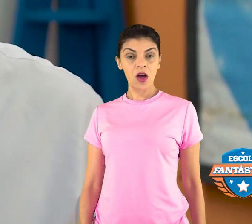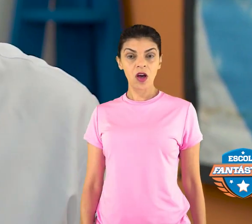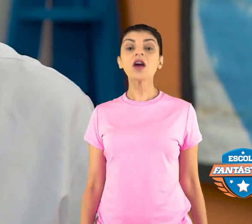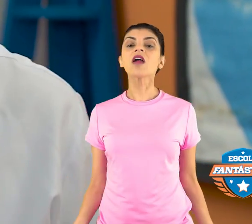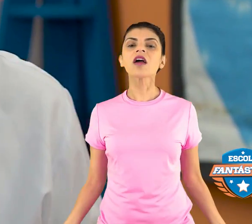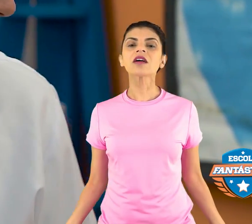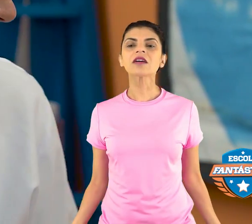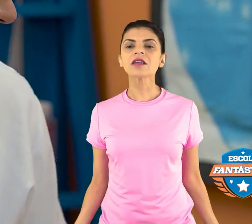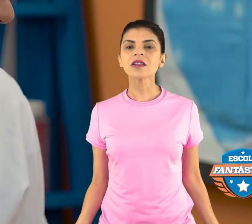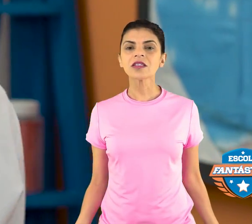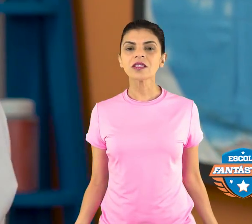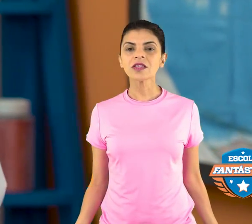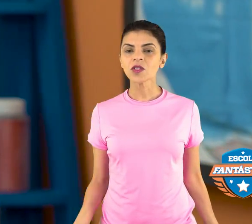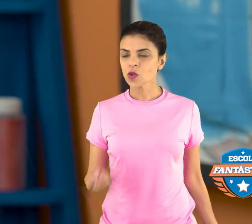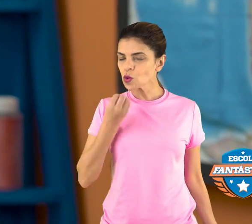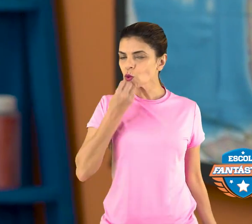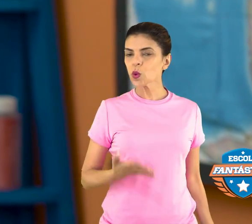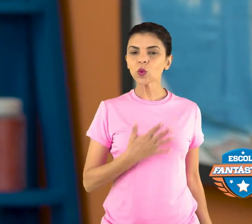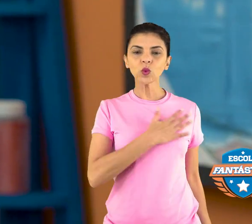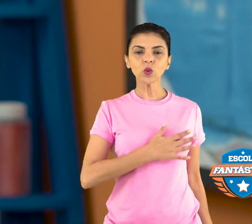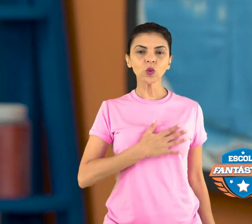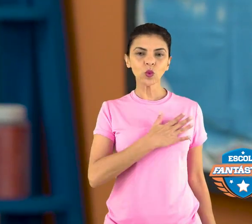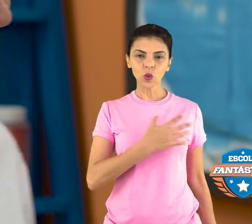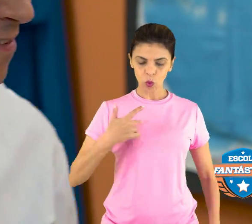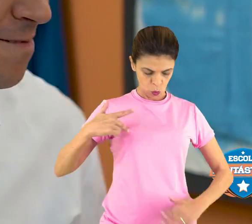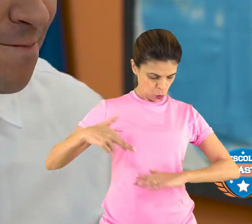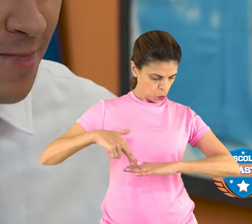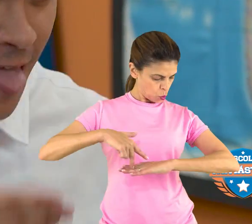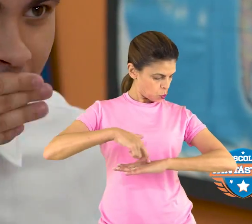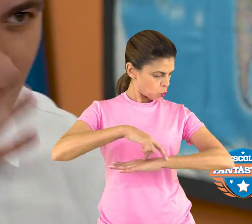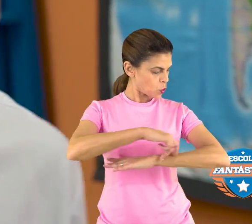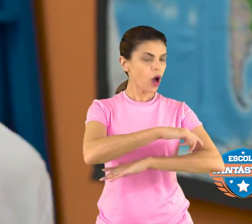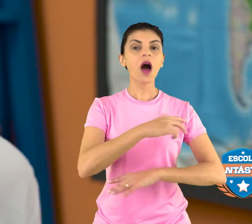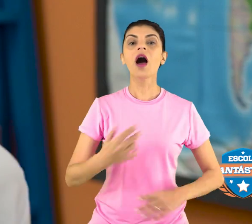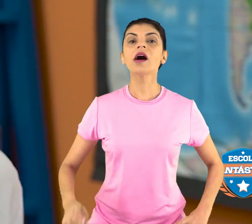E aí? Gostou do meu desfile?